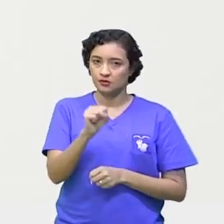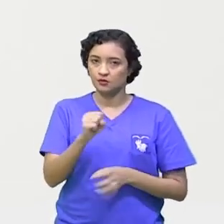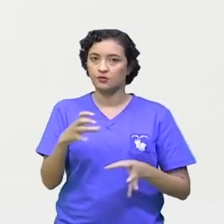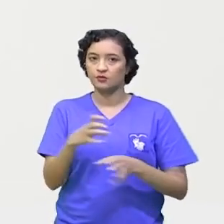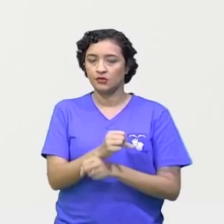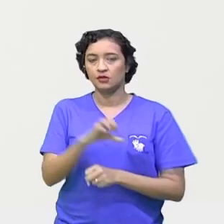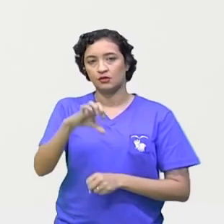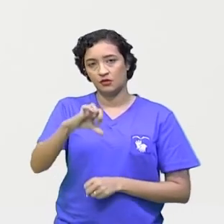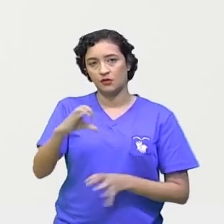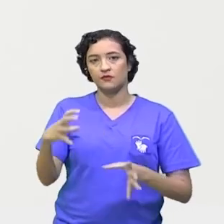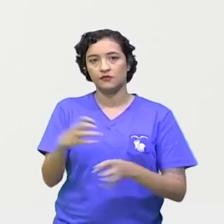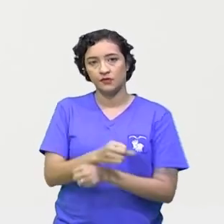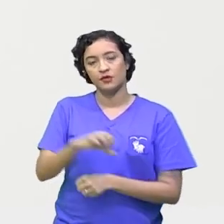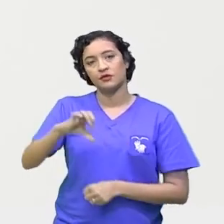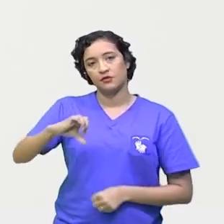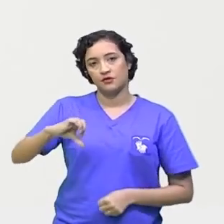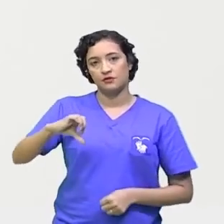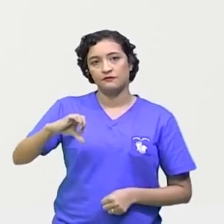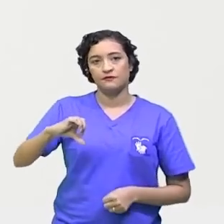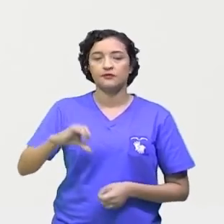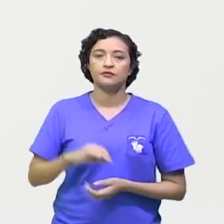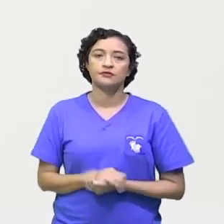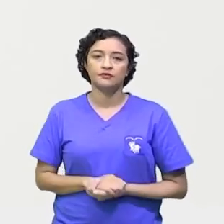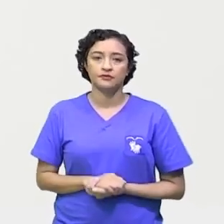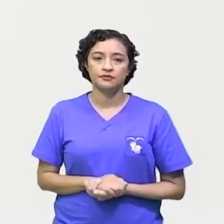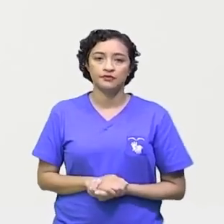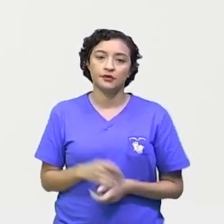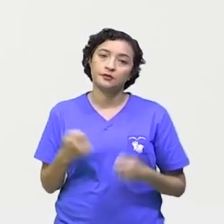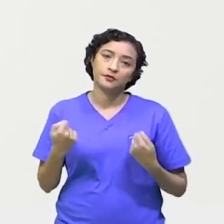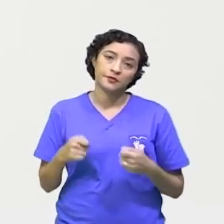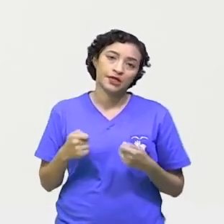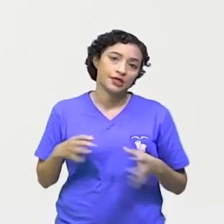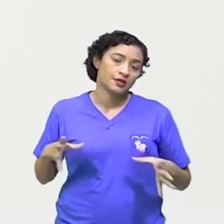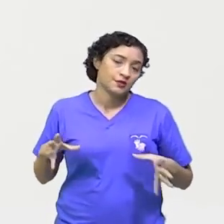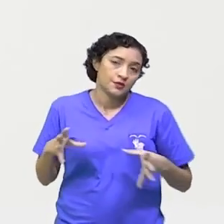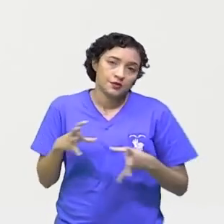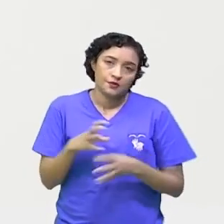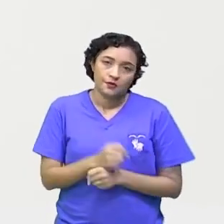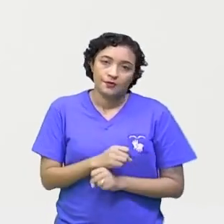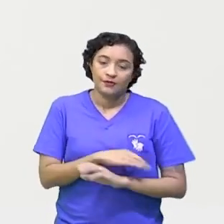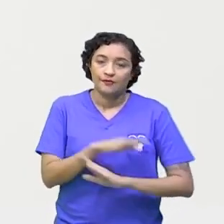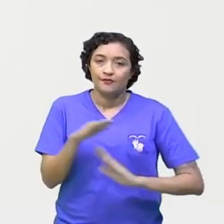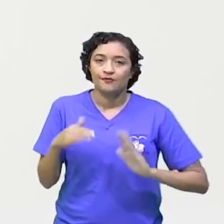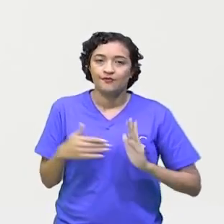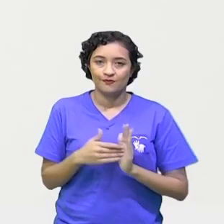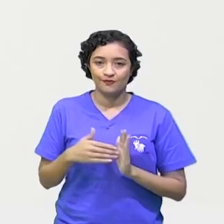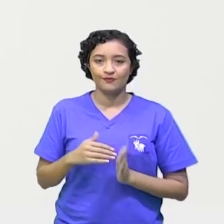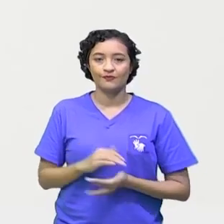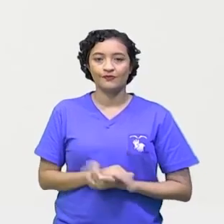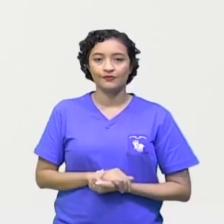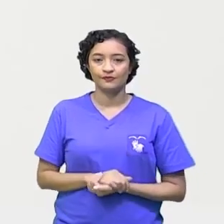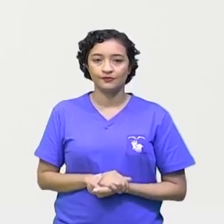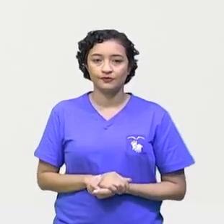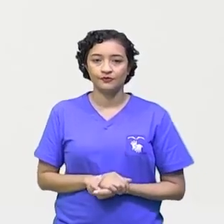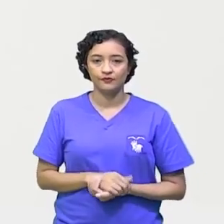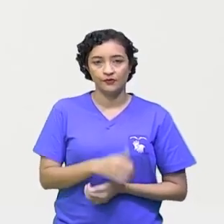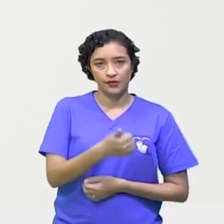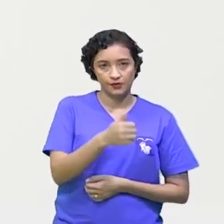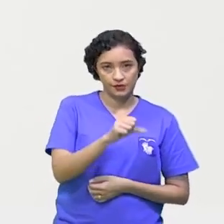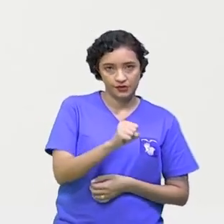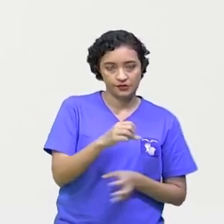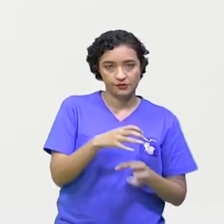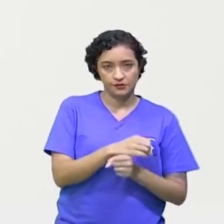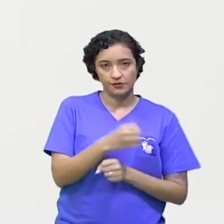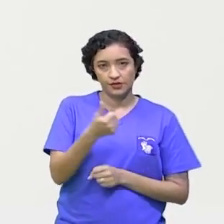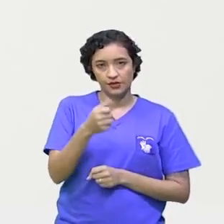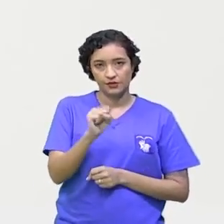9, mais 9. Então, eu tenho que somar tudo isso daí, ó. Então, vamos lá. 18 mais